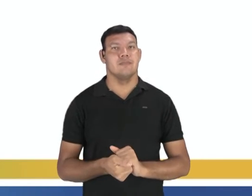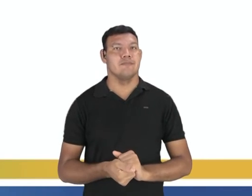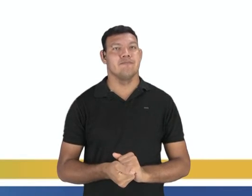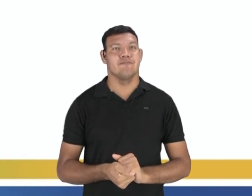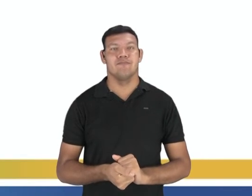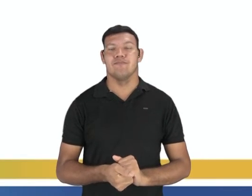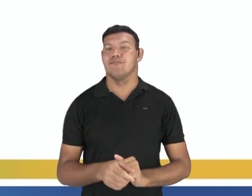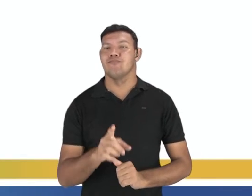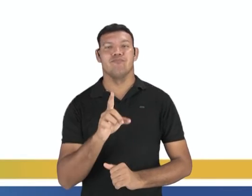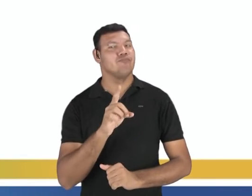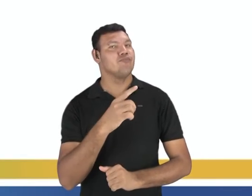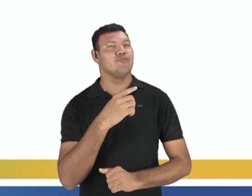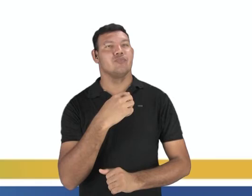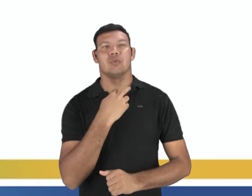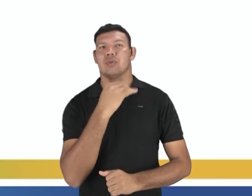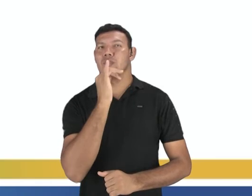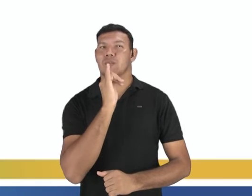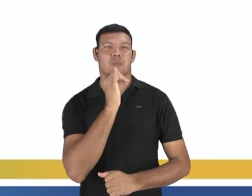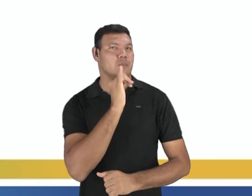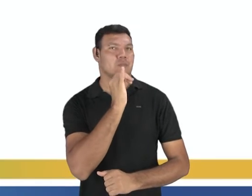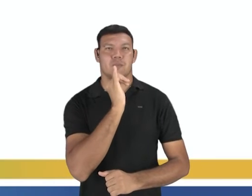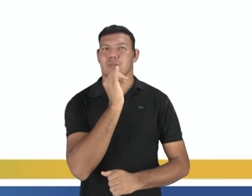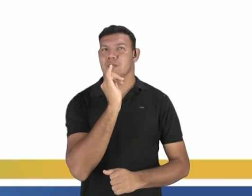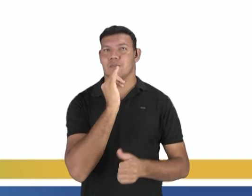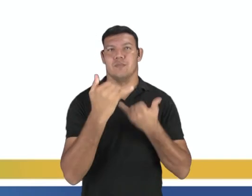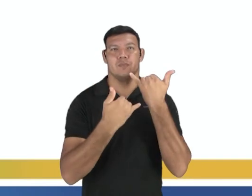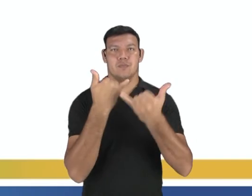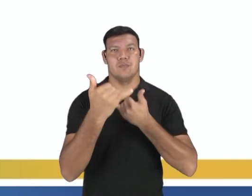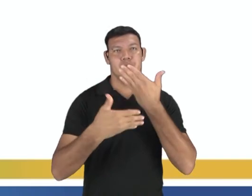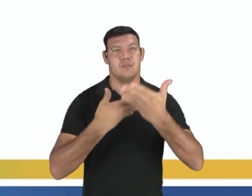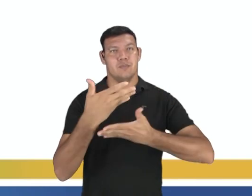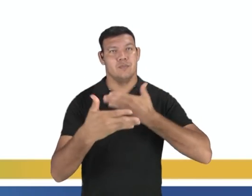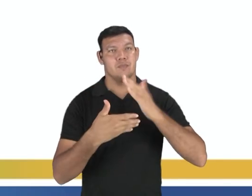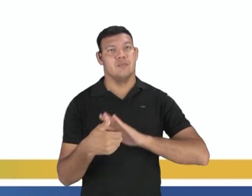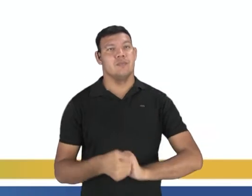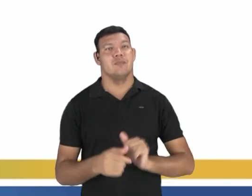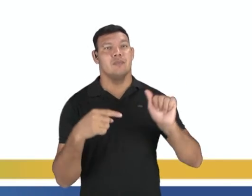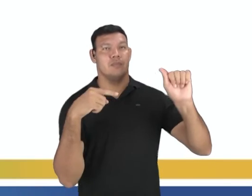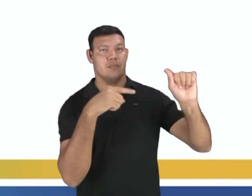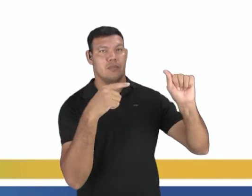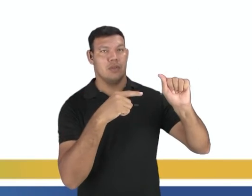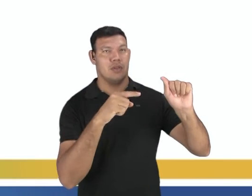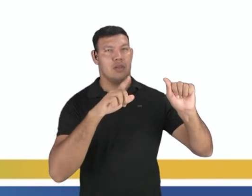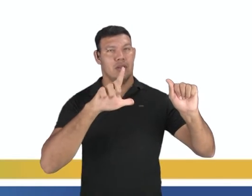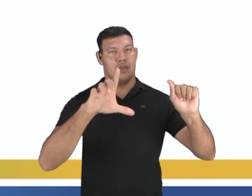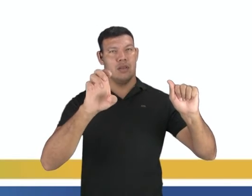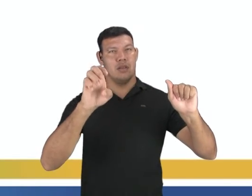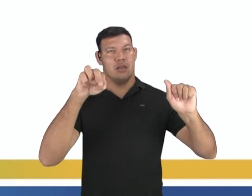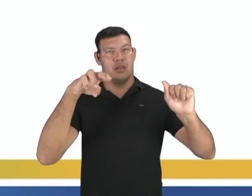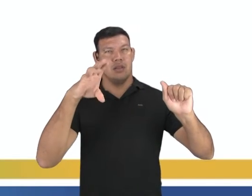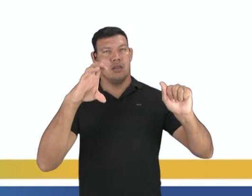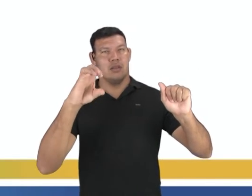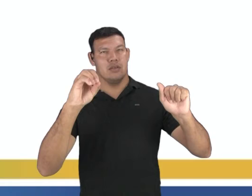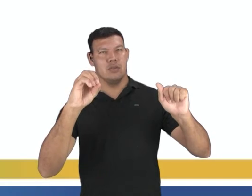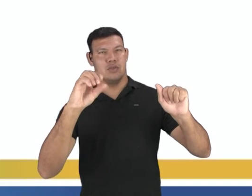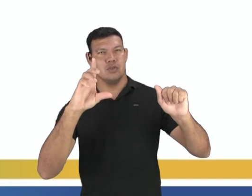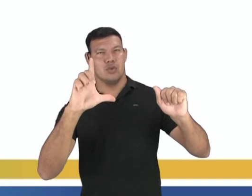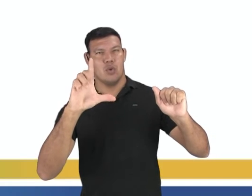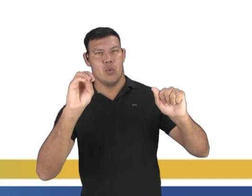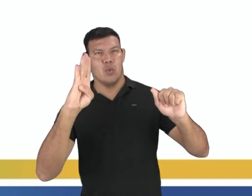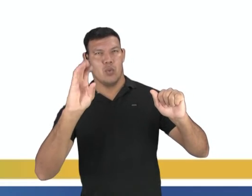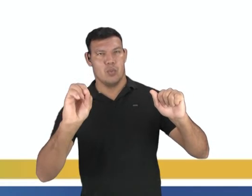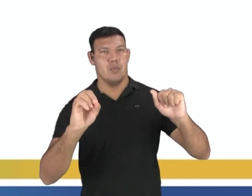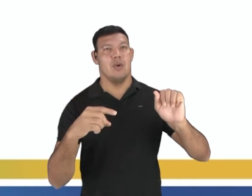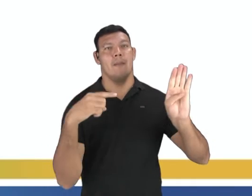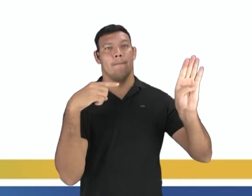jogo cooperativo? Letra A, lençol ball. Letra B, futebol americano. Letra C, vôlei infinito. D, caneta